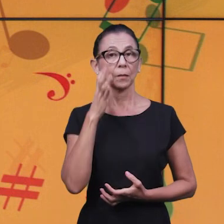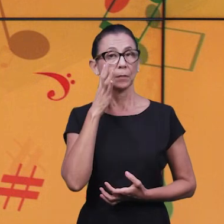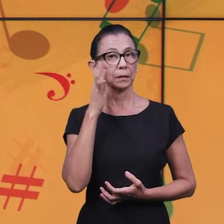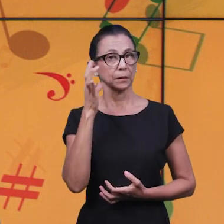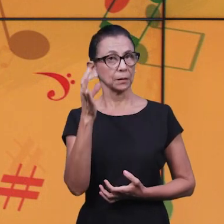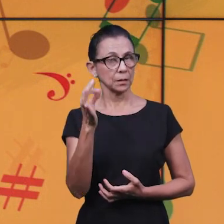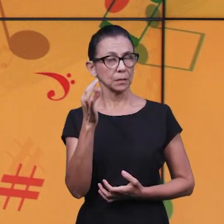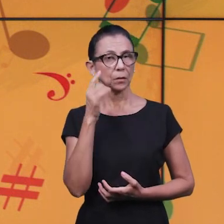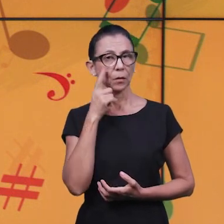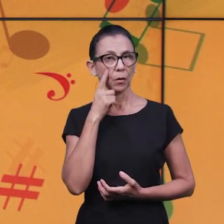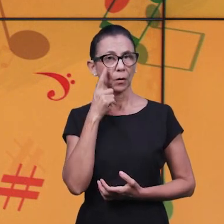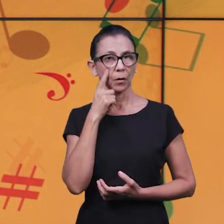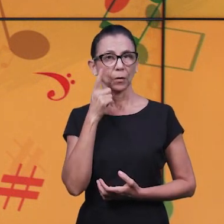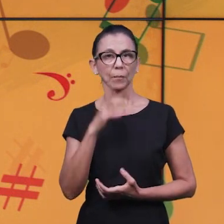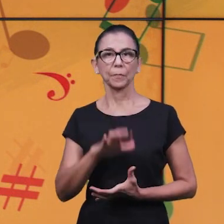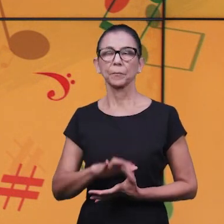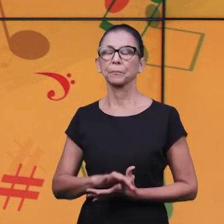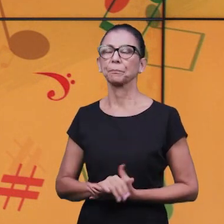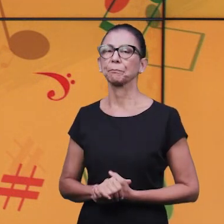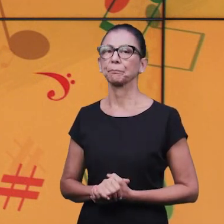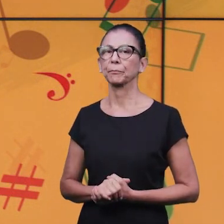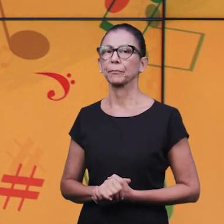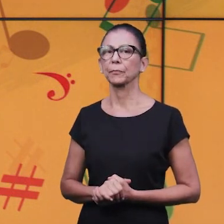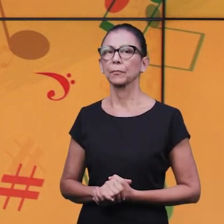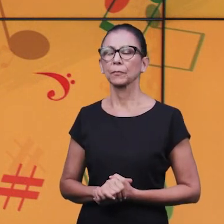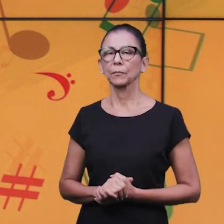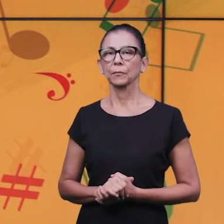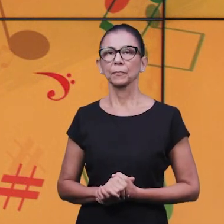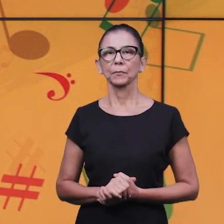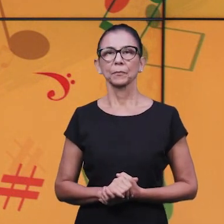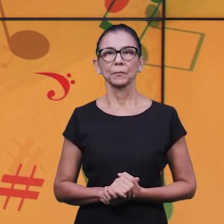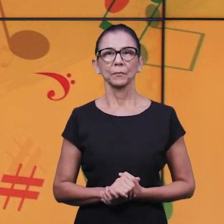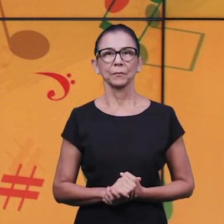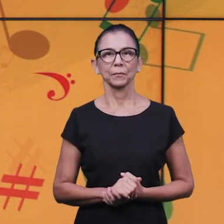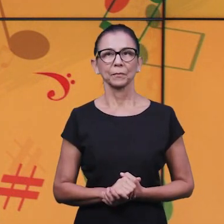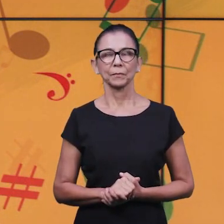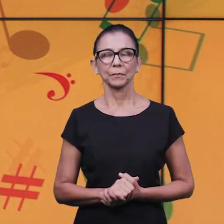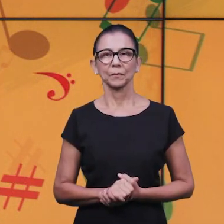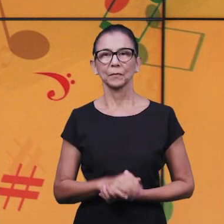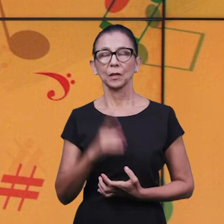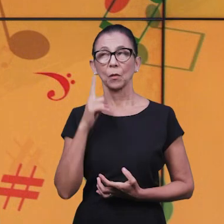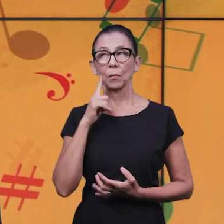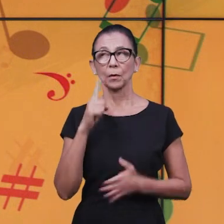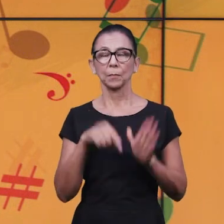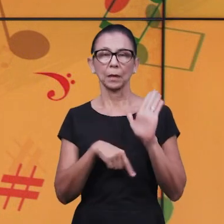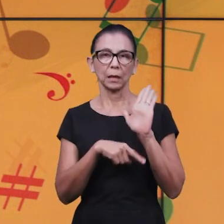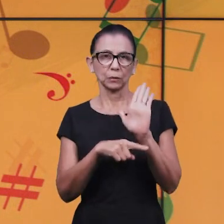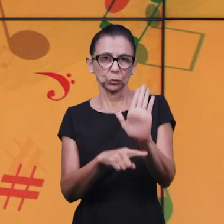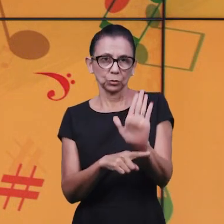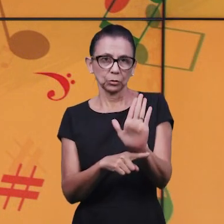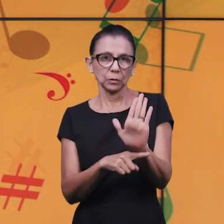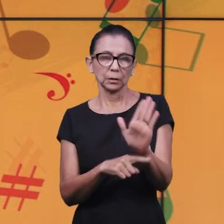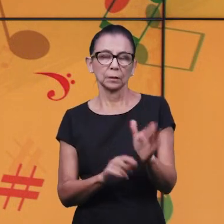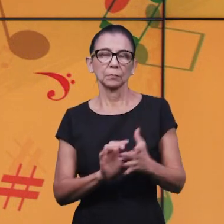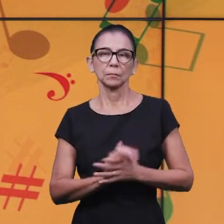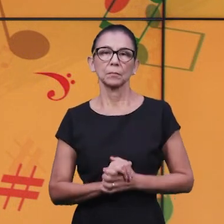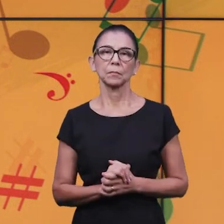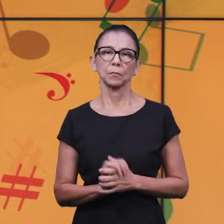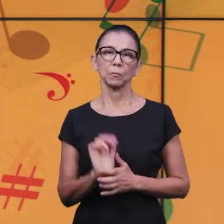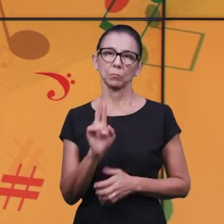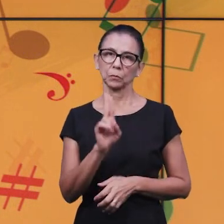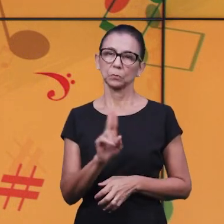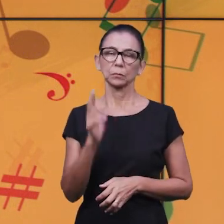atenção! Olha, a tia colocou o dedilhado para ajudar. Mas se você quiser